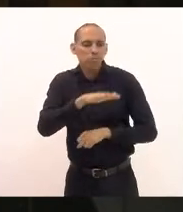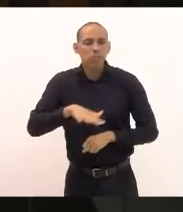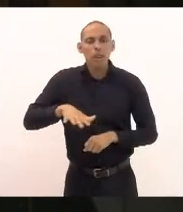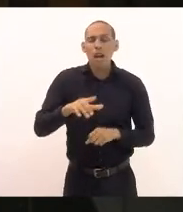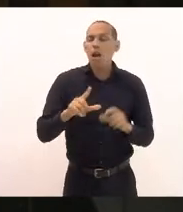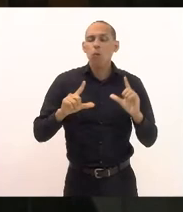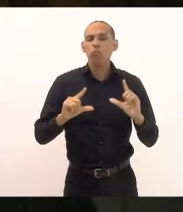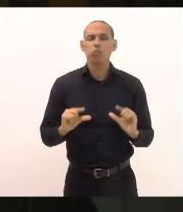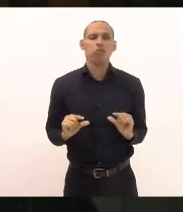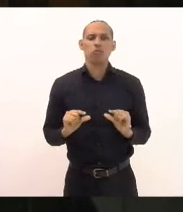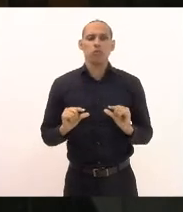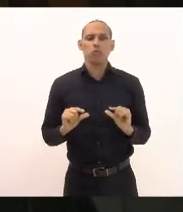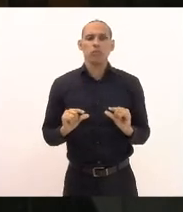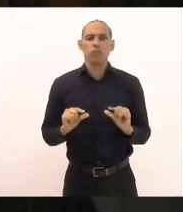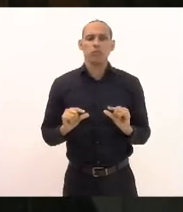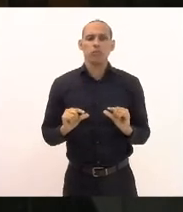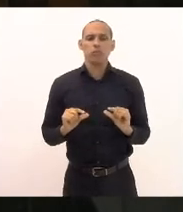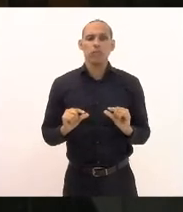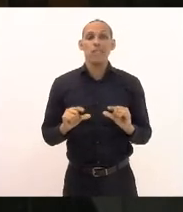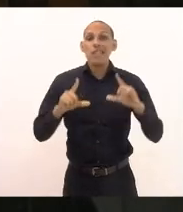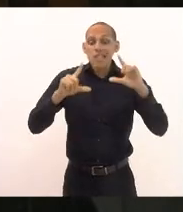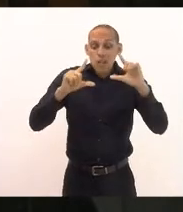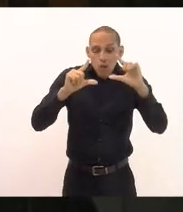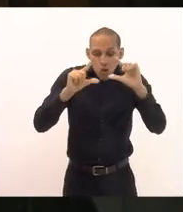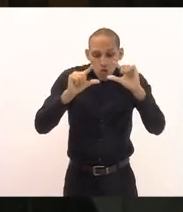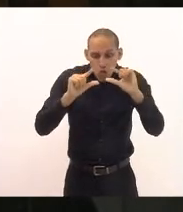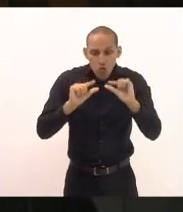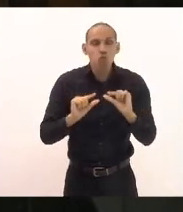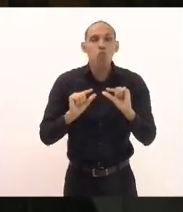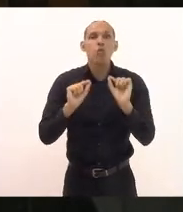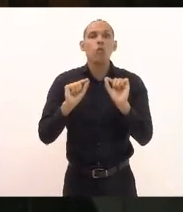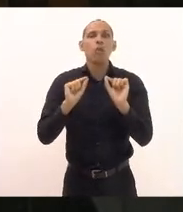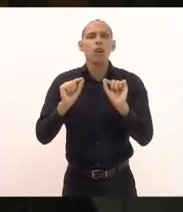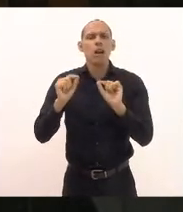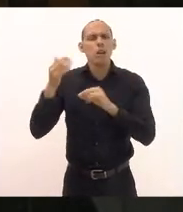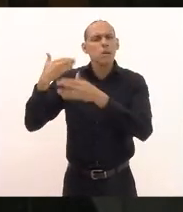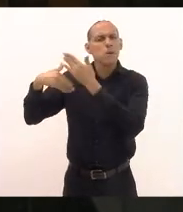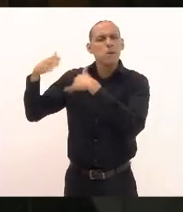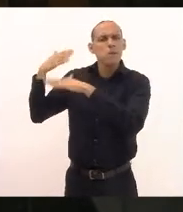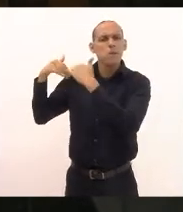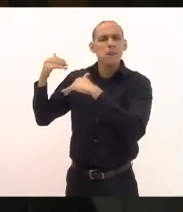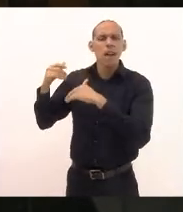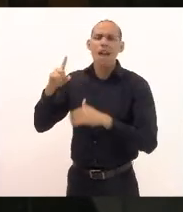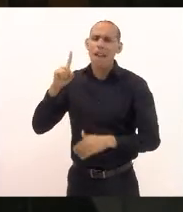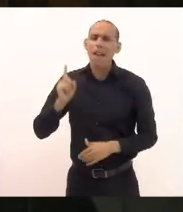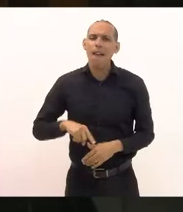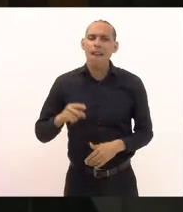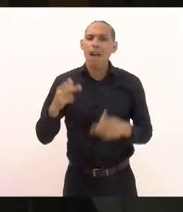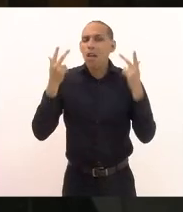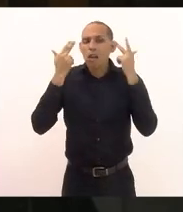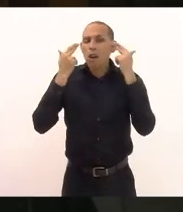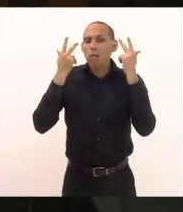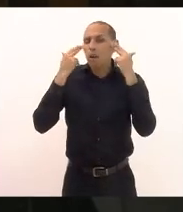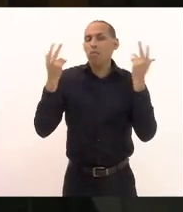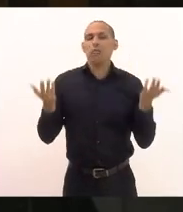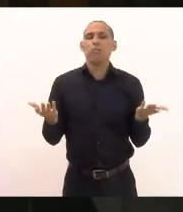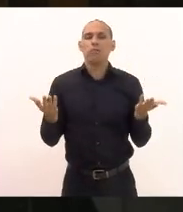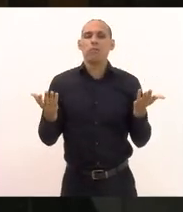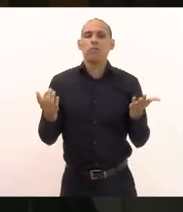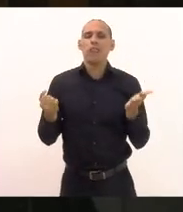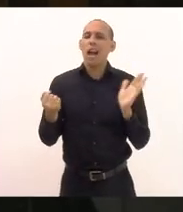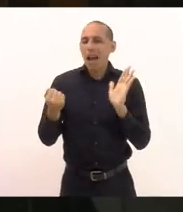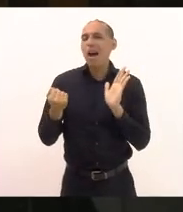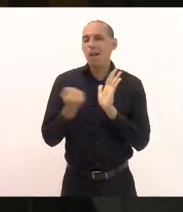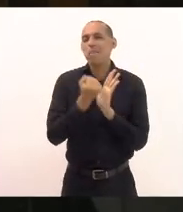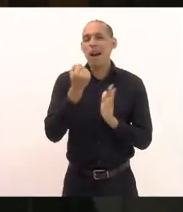mínima, que reduz muito o que era até então a formação comum que marcava